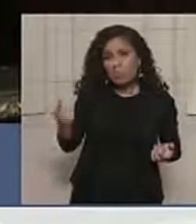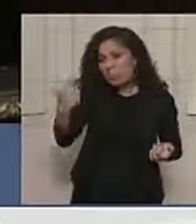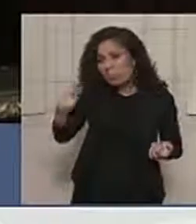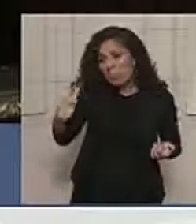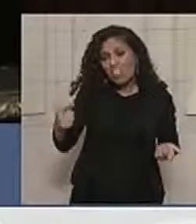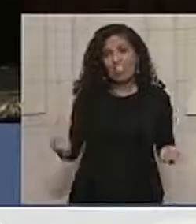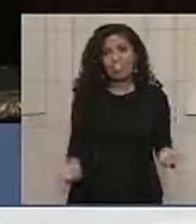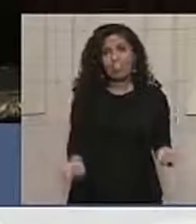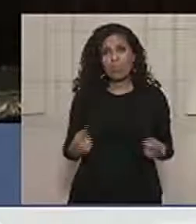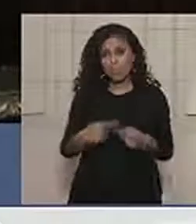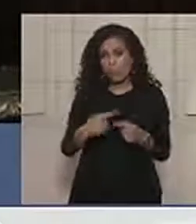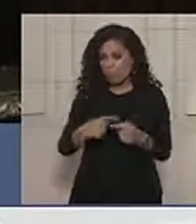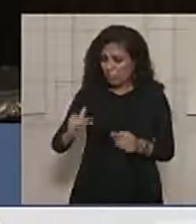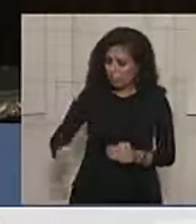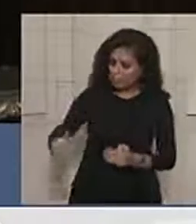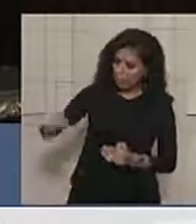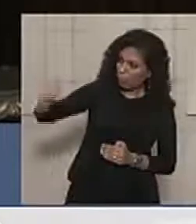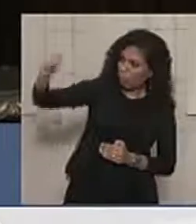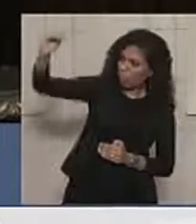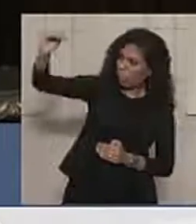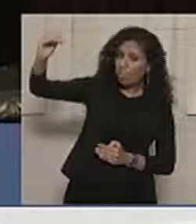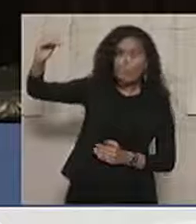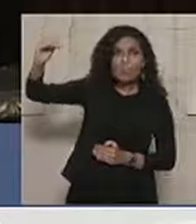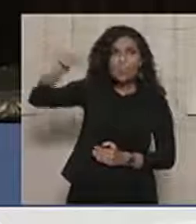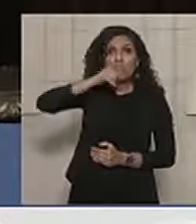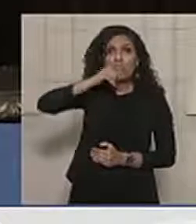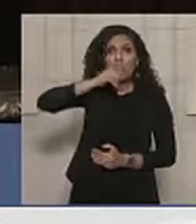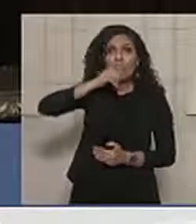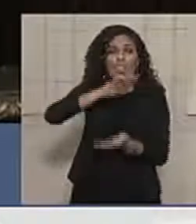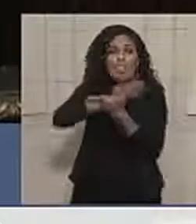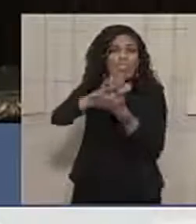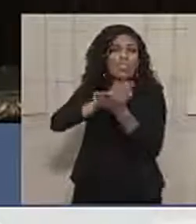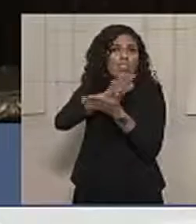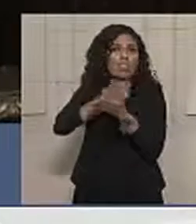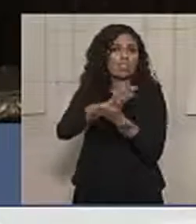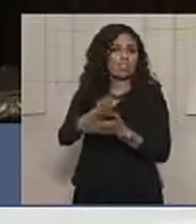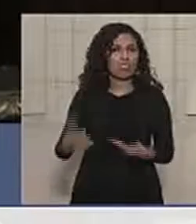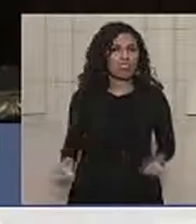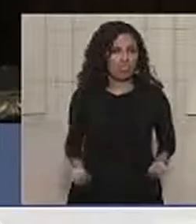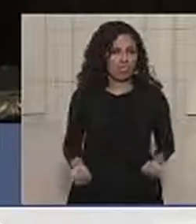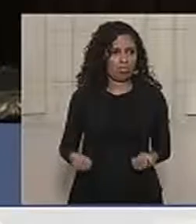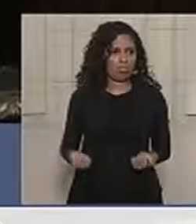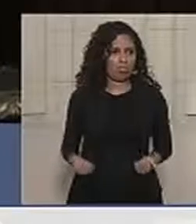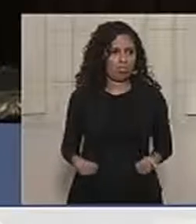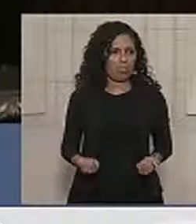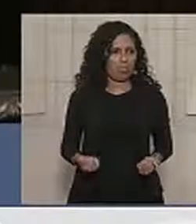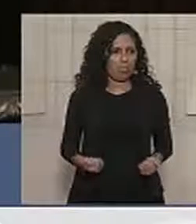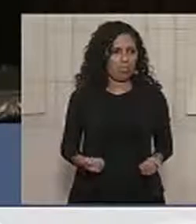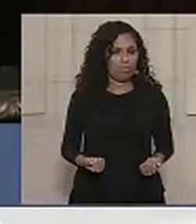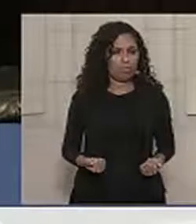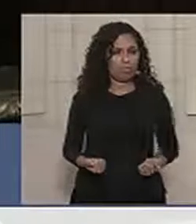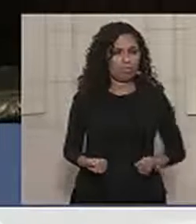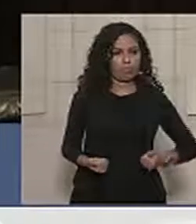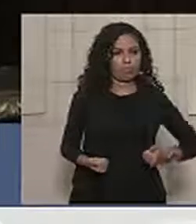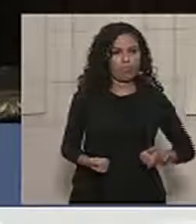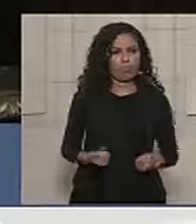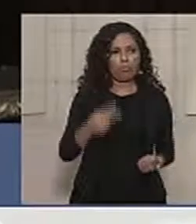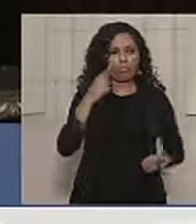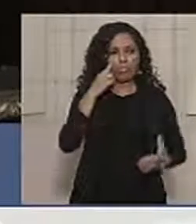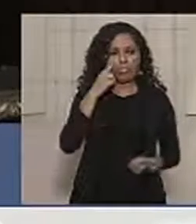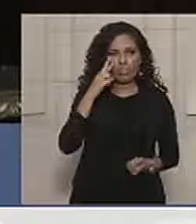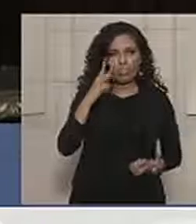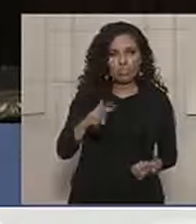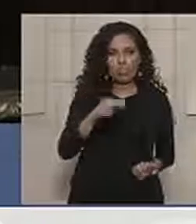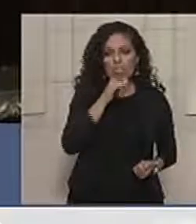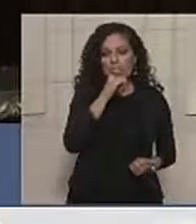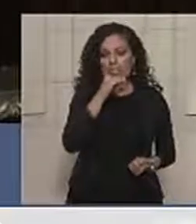brasileiro, para além de demérito de figuras públicas em sua memória, como